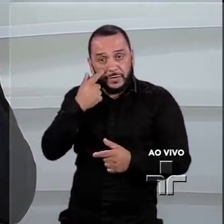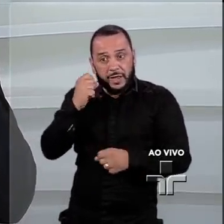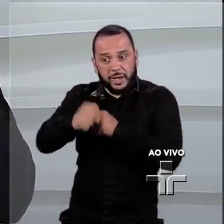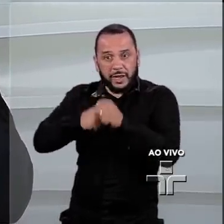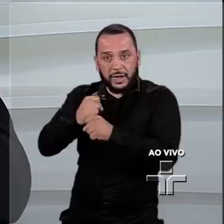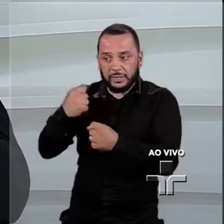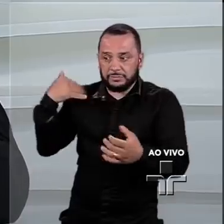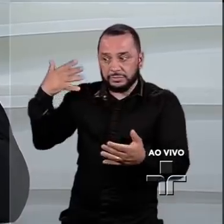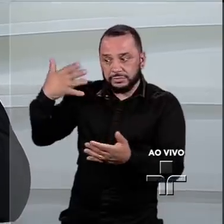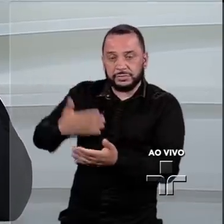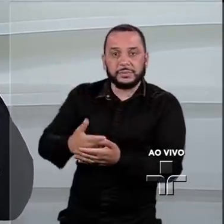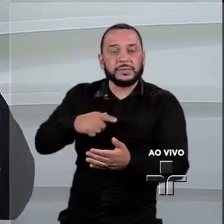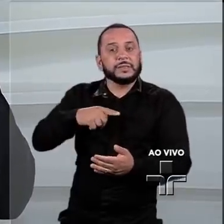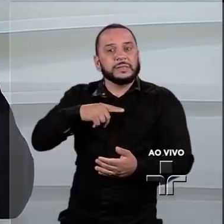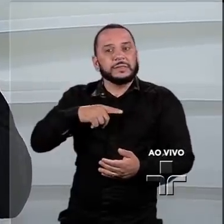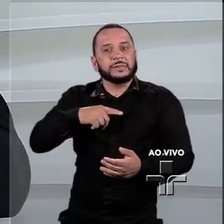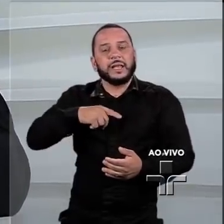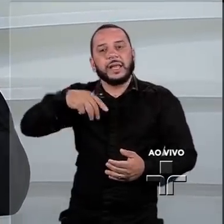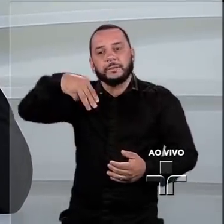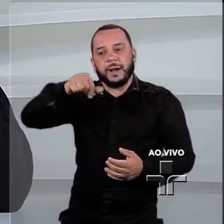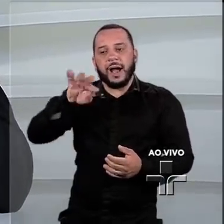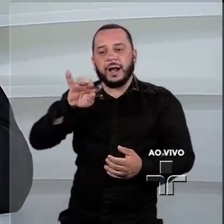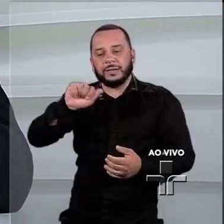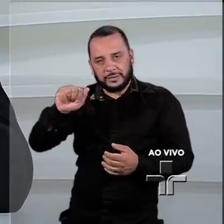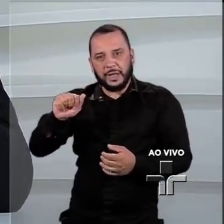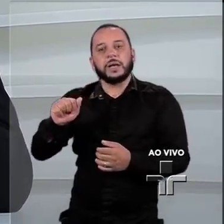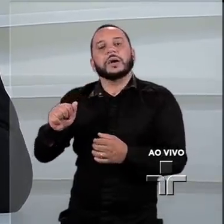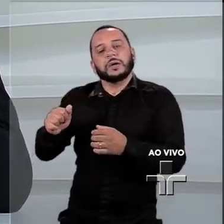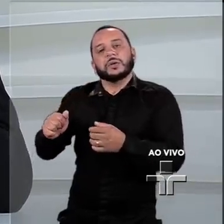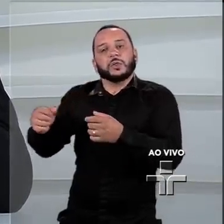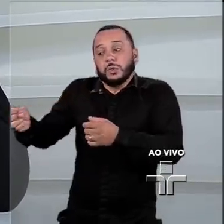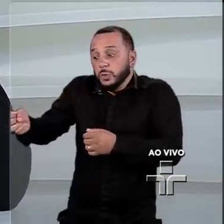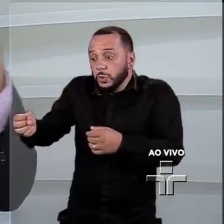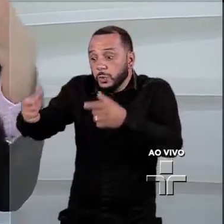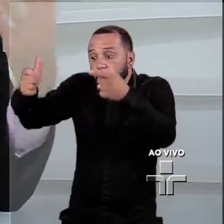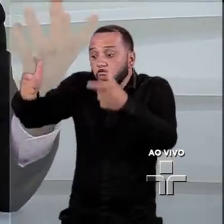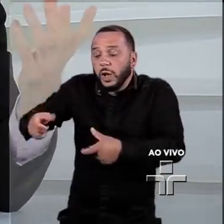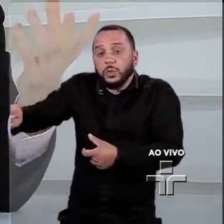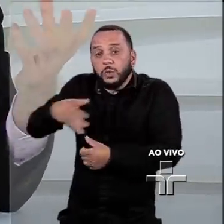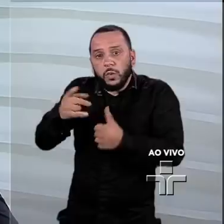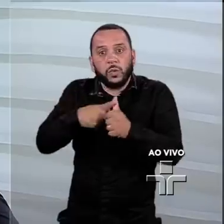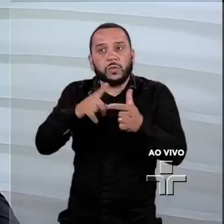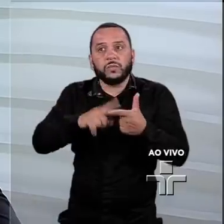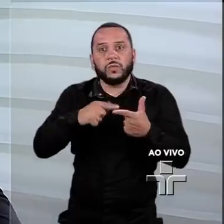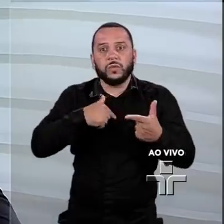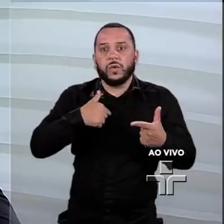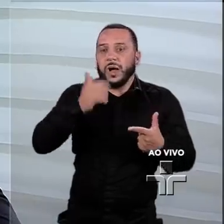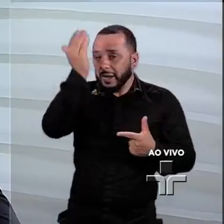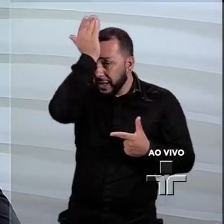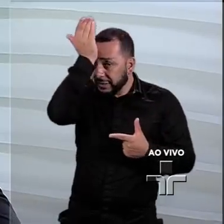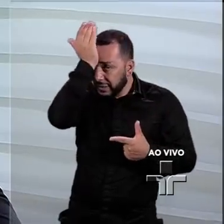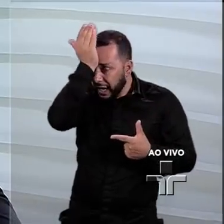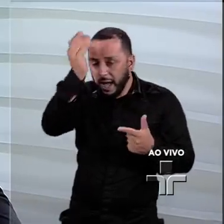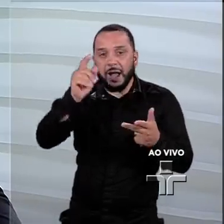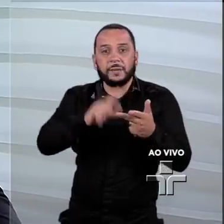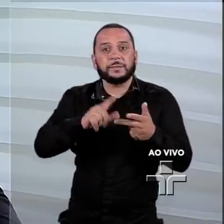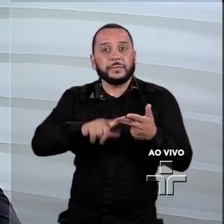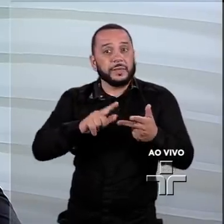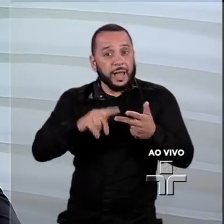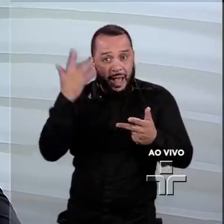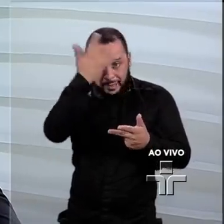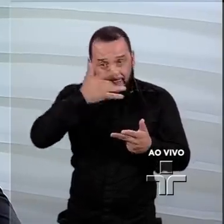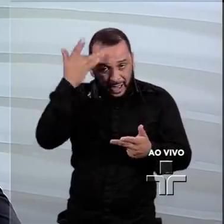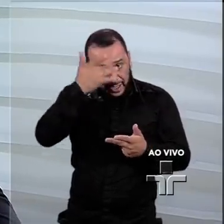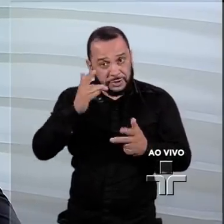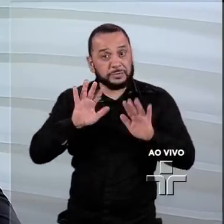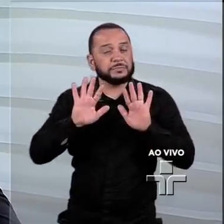com o Bairro Novo, Nova Luz do Kassab, os arcos do Haddad, e aí ou o Tribunal de Contas ou o Ministério Público dizem que